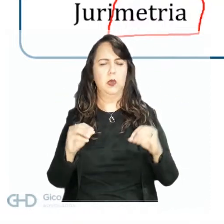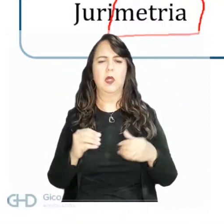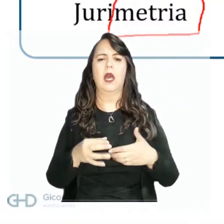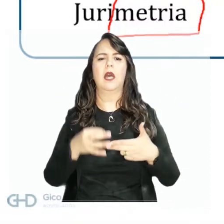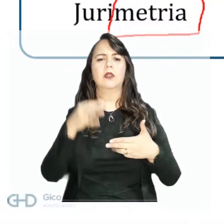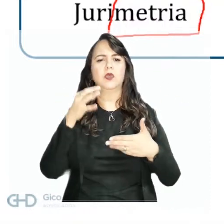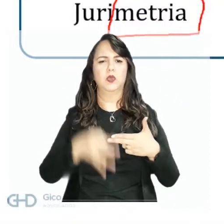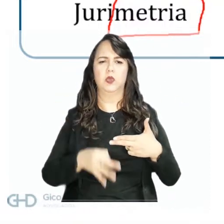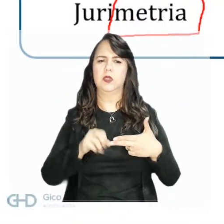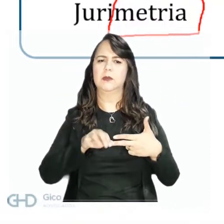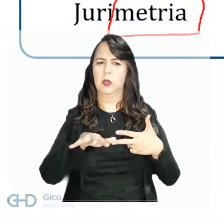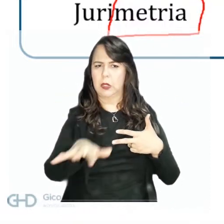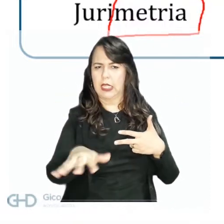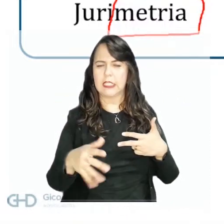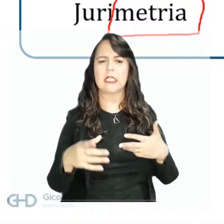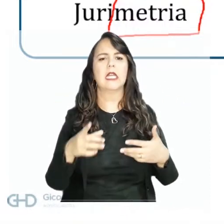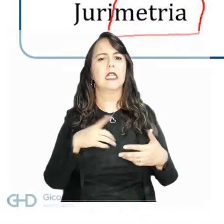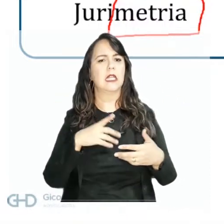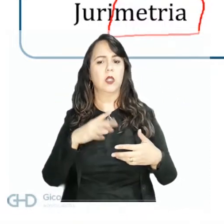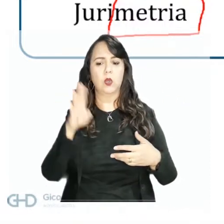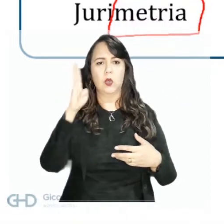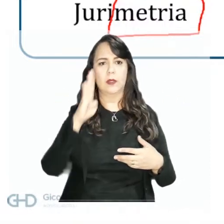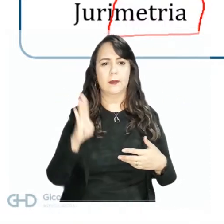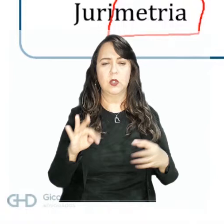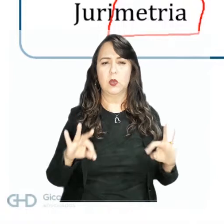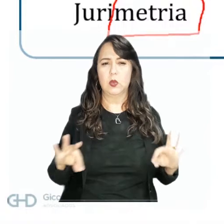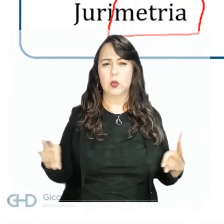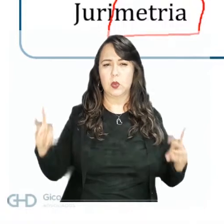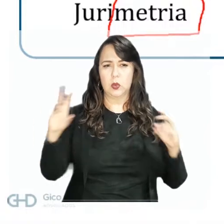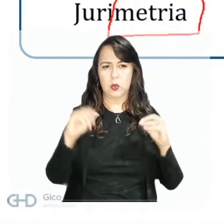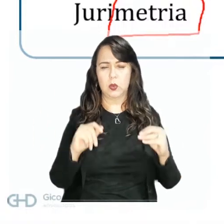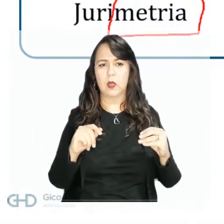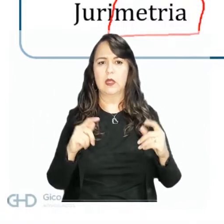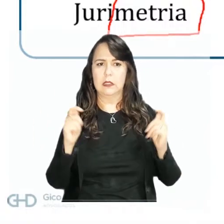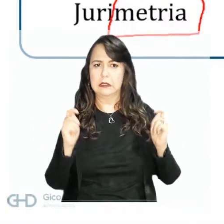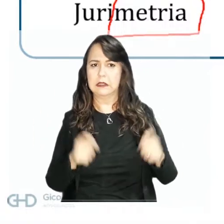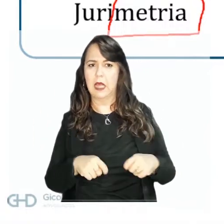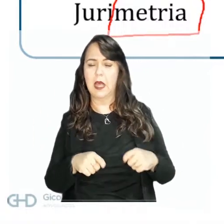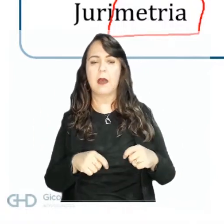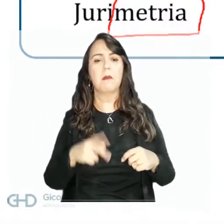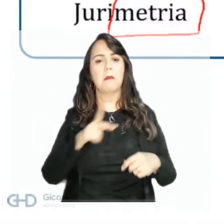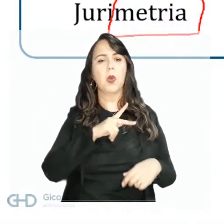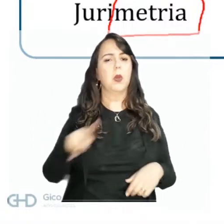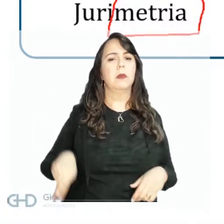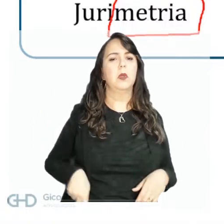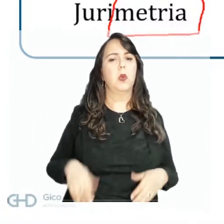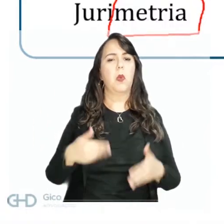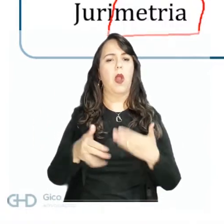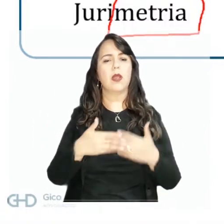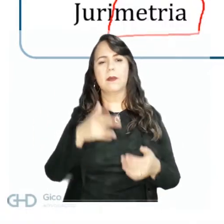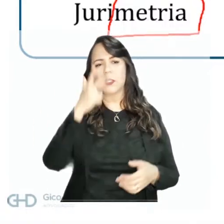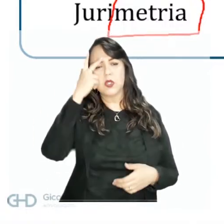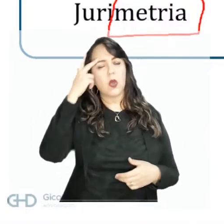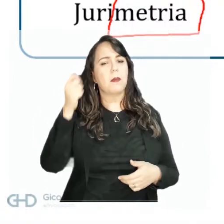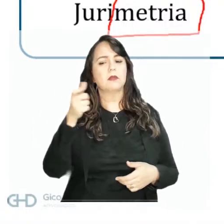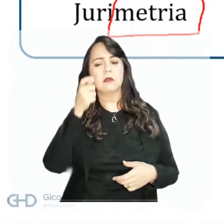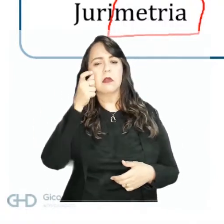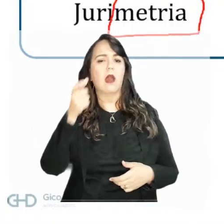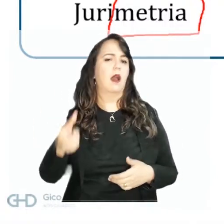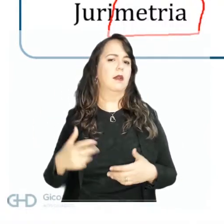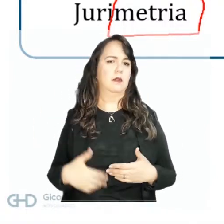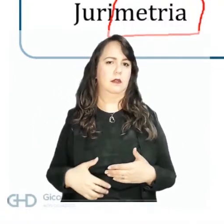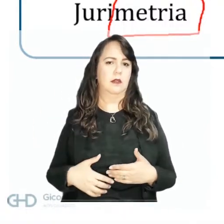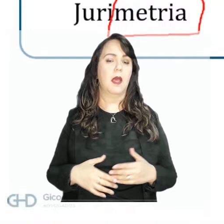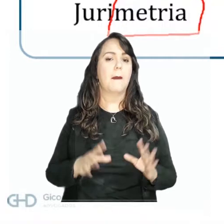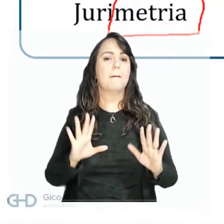um, público, disponível publicamente, qualquer pessoa poderia ter acesso a esses bancos de dados e tentar inferir coisas